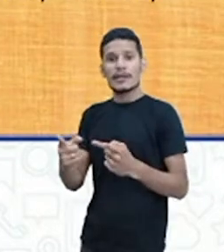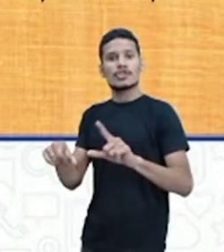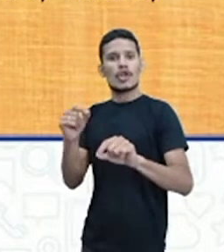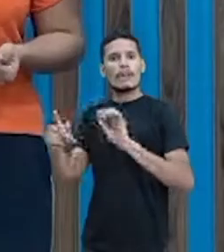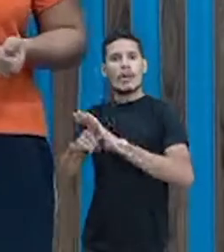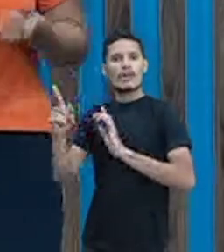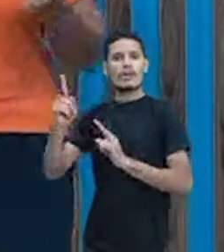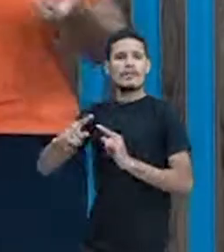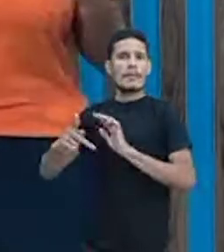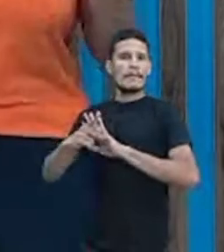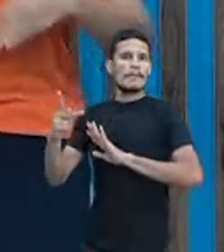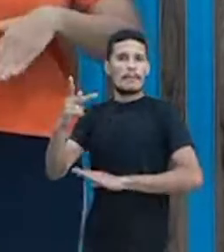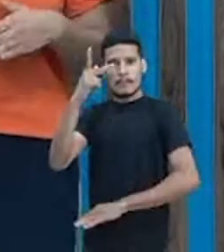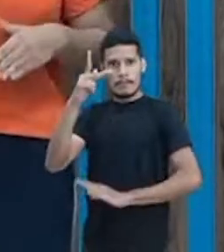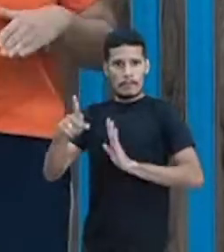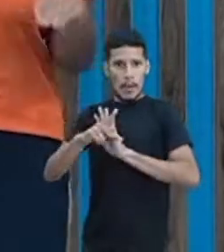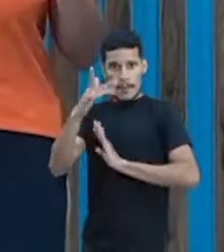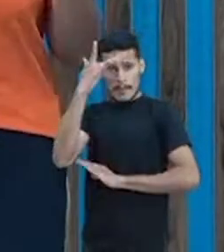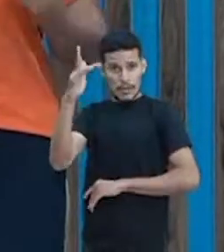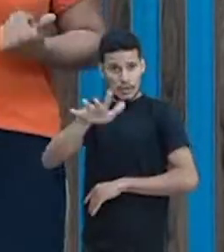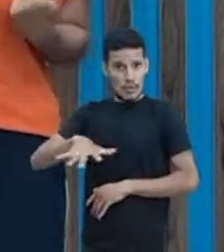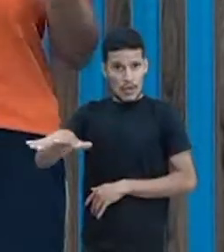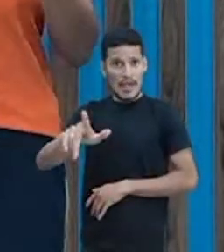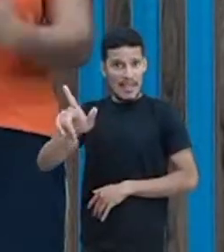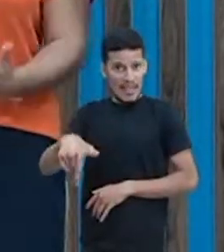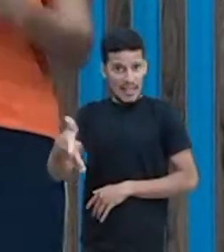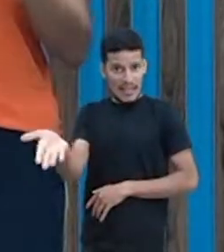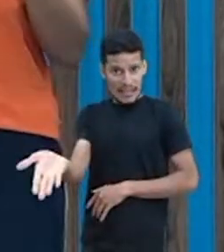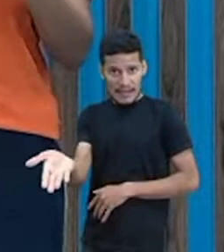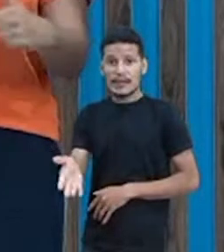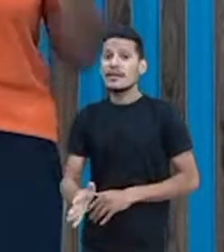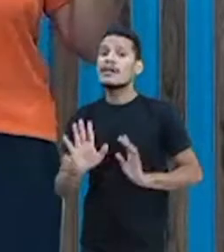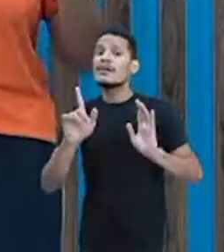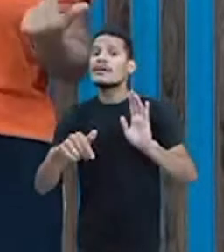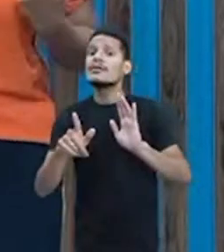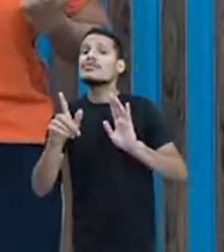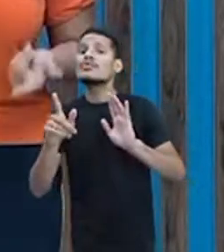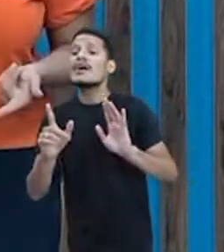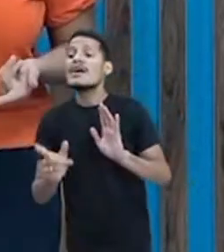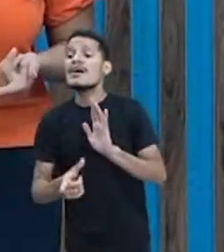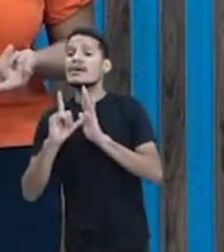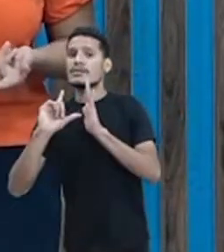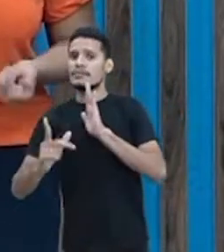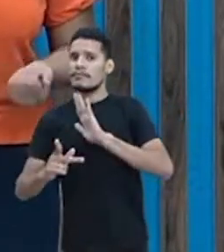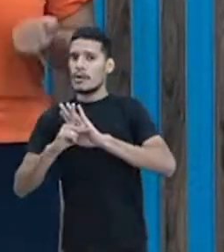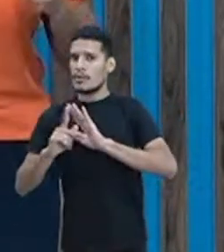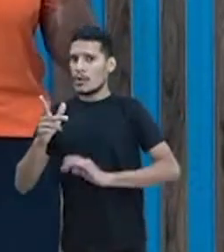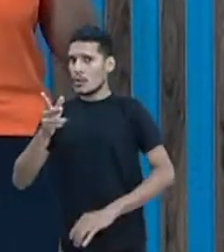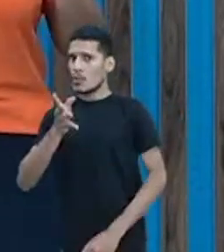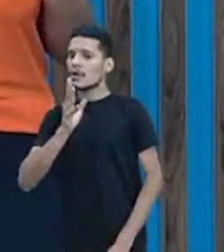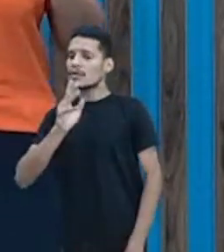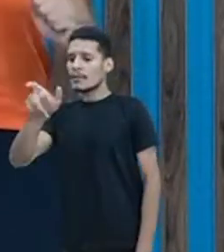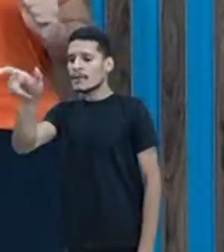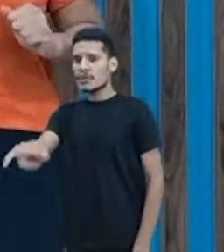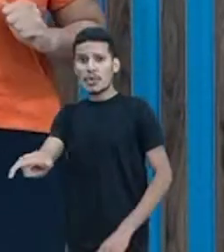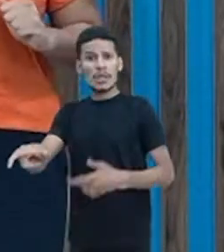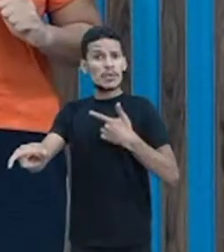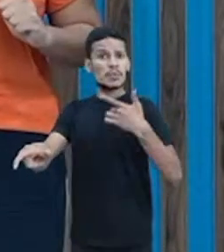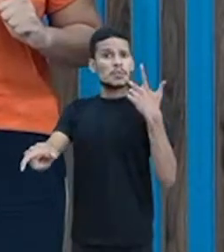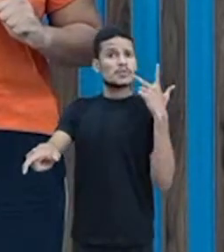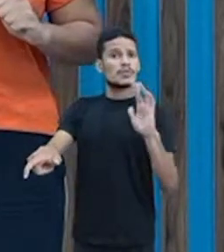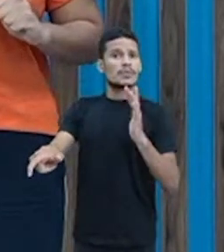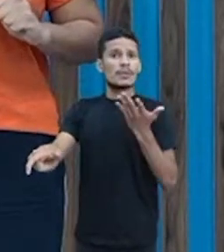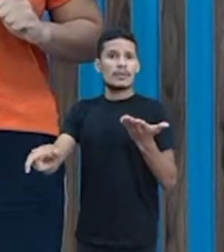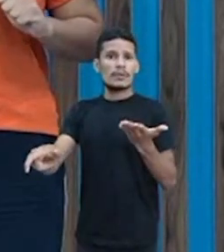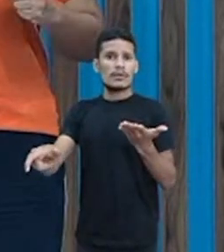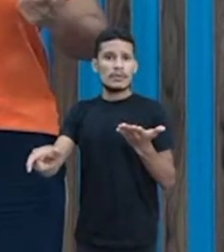Então, o estereótipo, ele vai meio que moldar a nossa opinião antes da gente realmente conhecer a pessoa. Veja só que perigoso